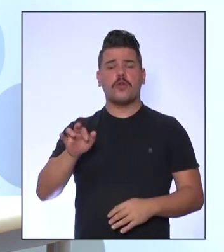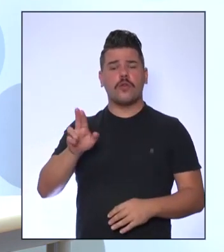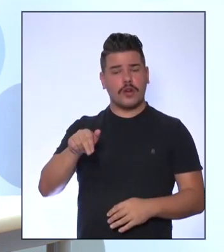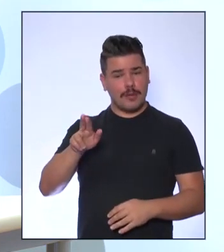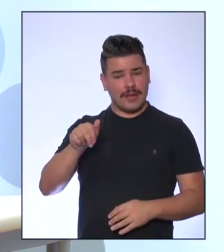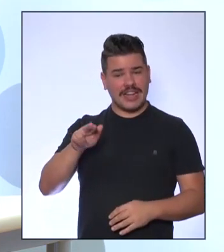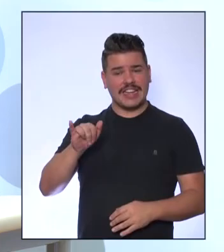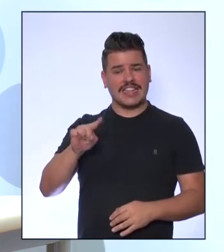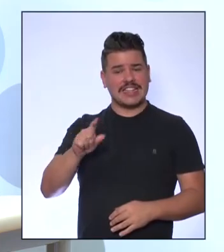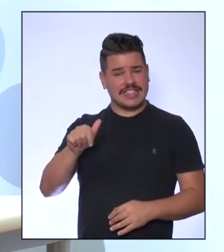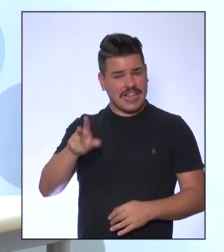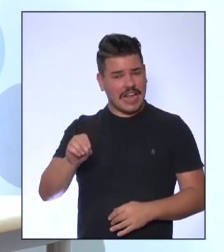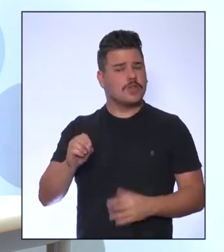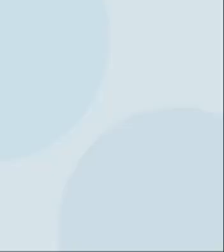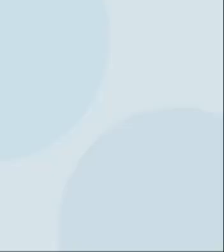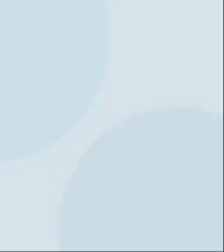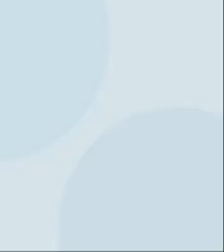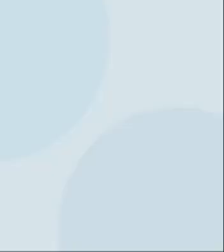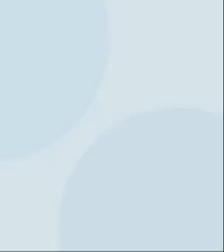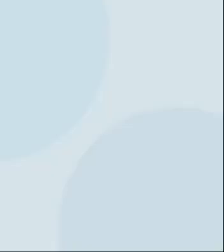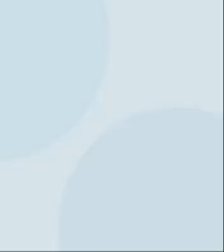para responder no chat, por favor.